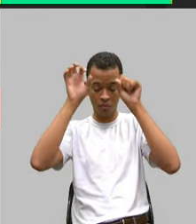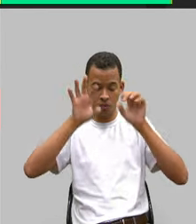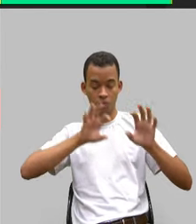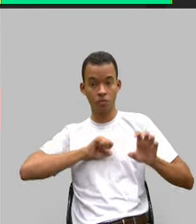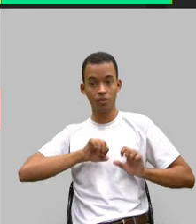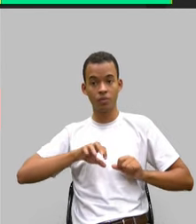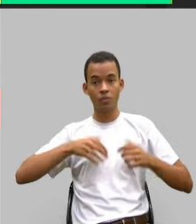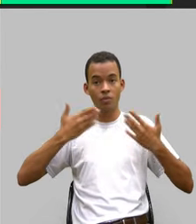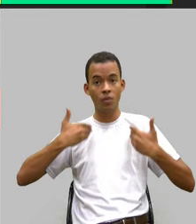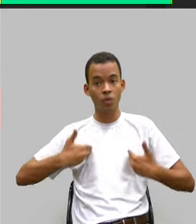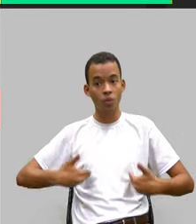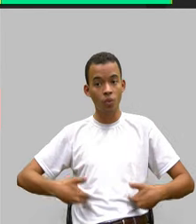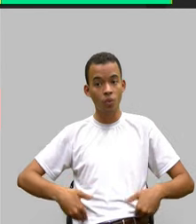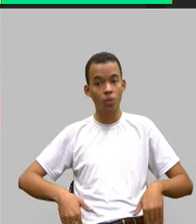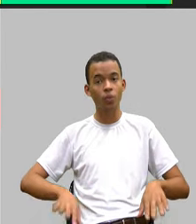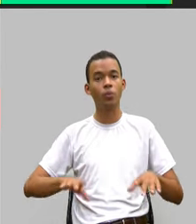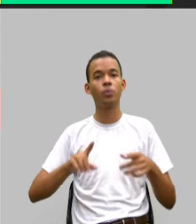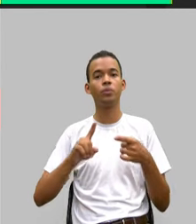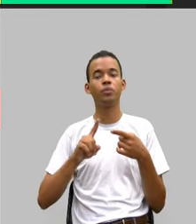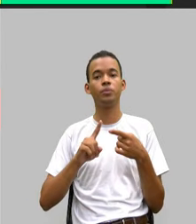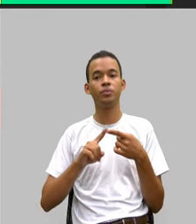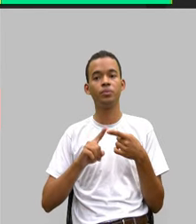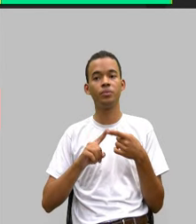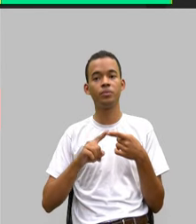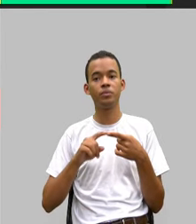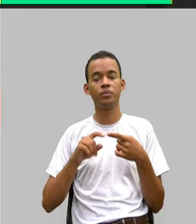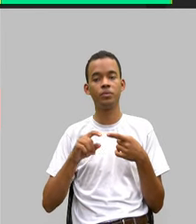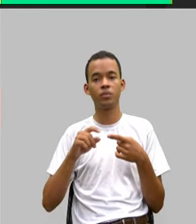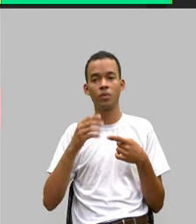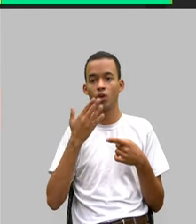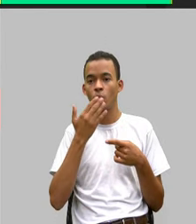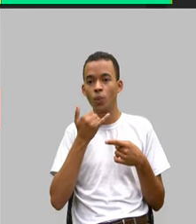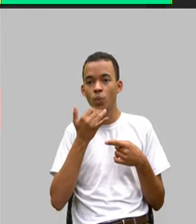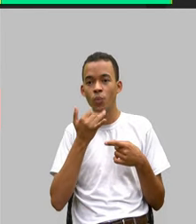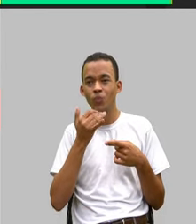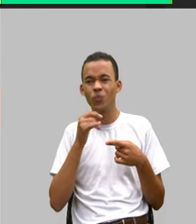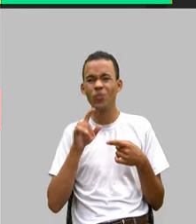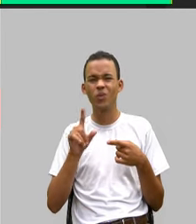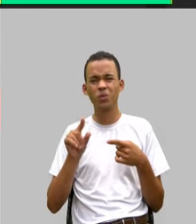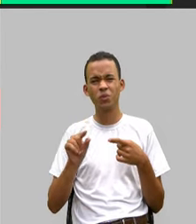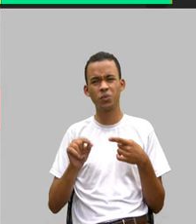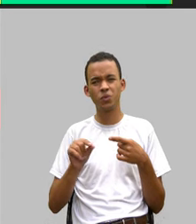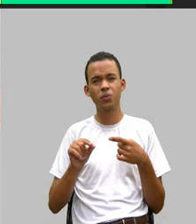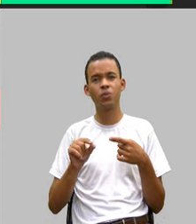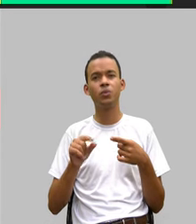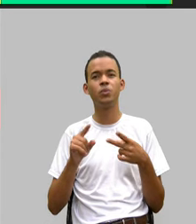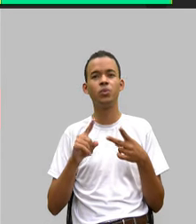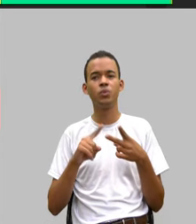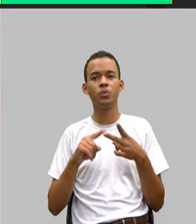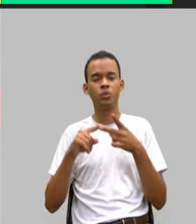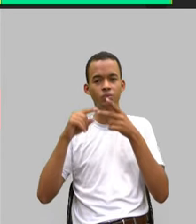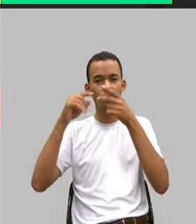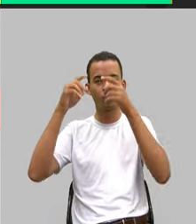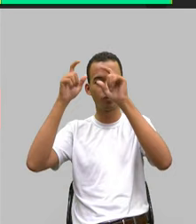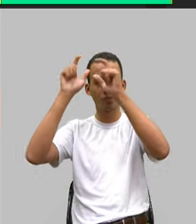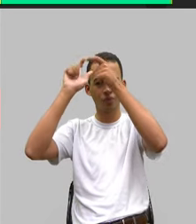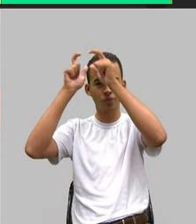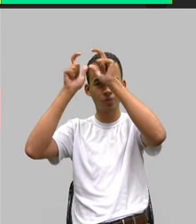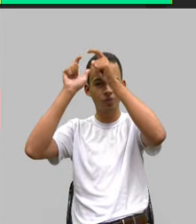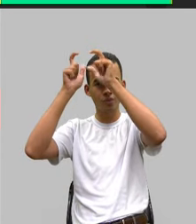anorexia a perda de apetite um benefício positivo nos transtornos cognitivos nos quadros